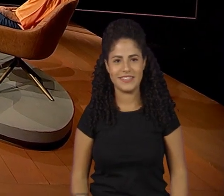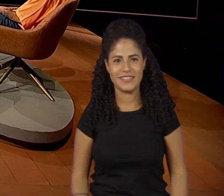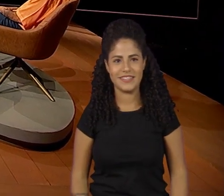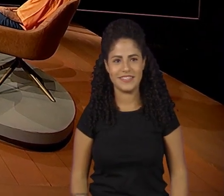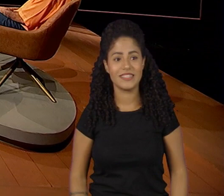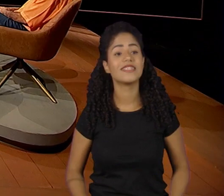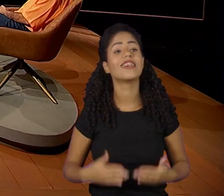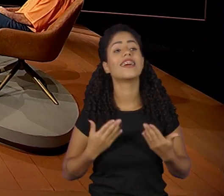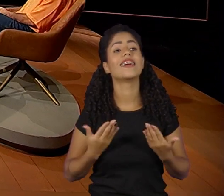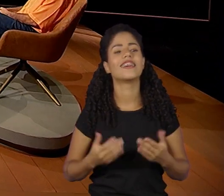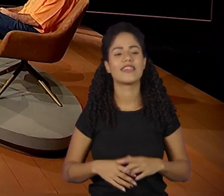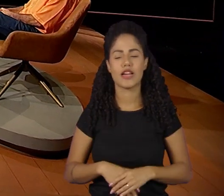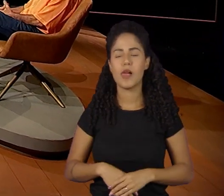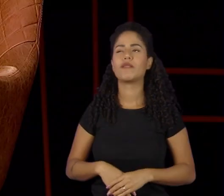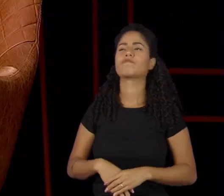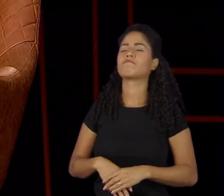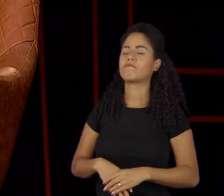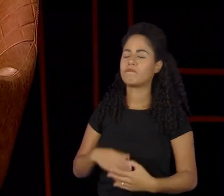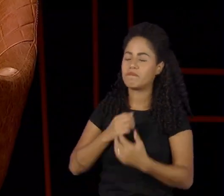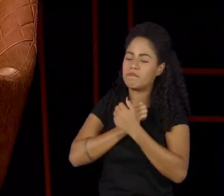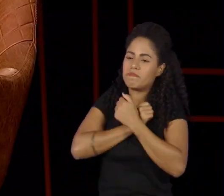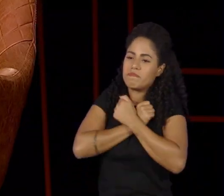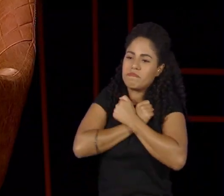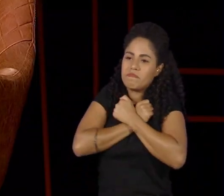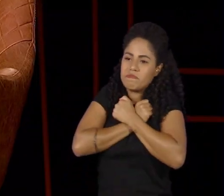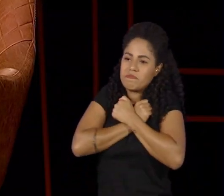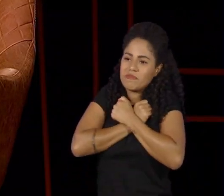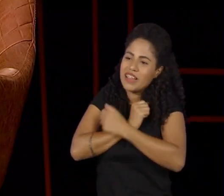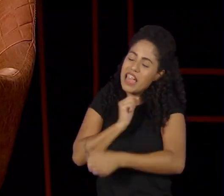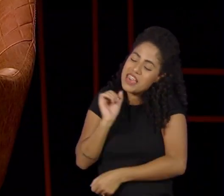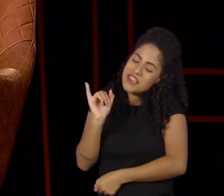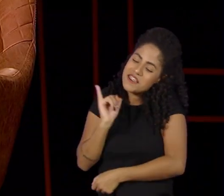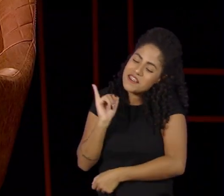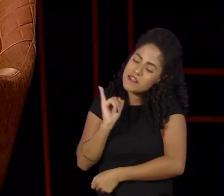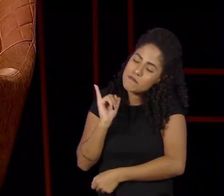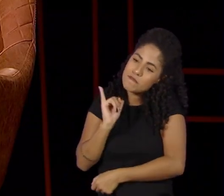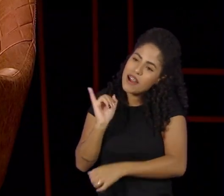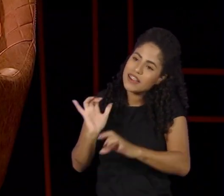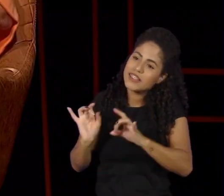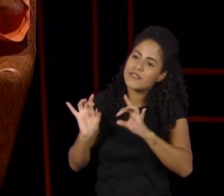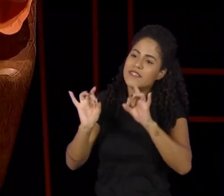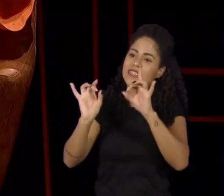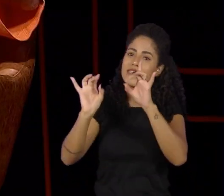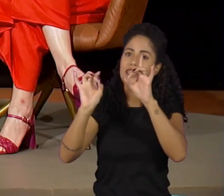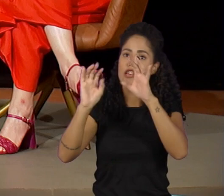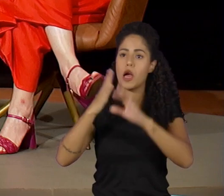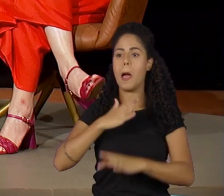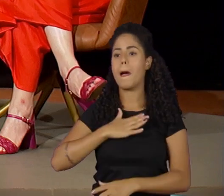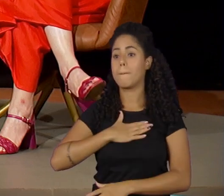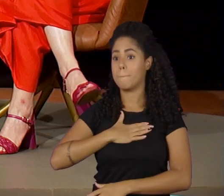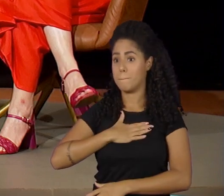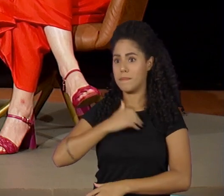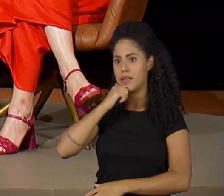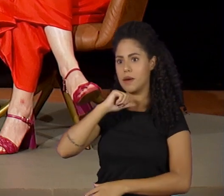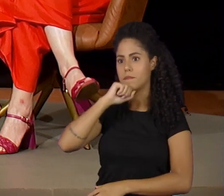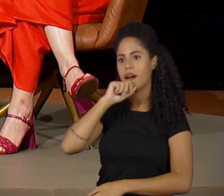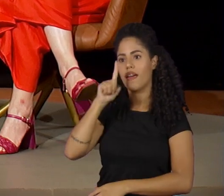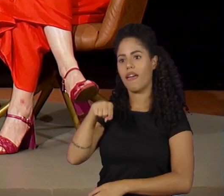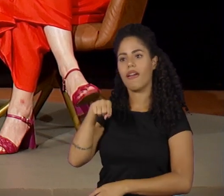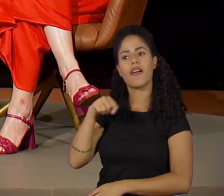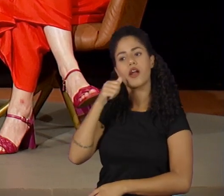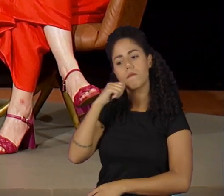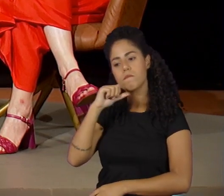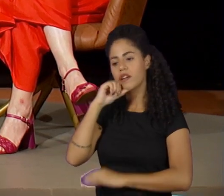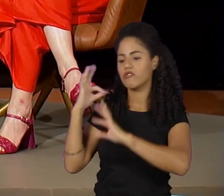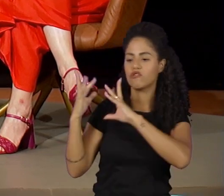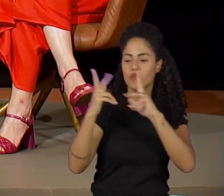Zódia. A Zódia, Maninho, você fica, ela me chama de Maninho? É por causa da minha mãe. Minha mãe era a mãe da televisão, entendeu?